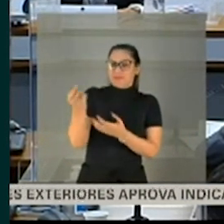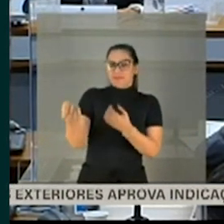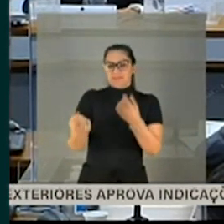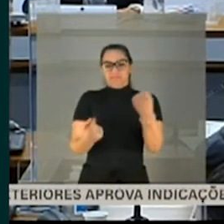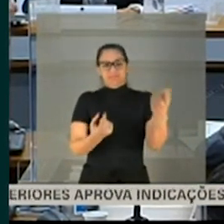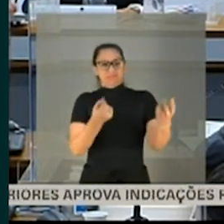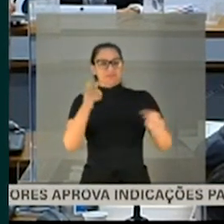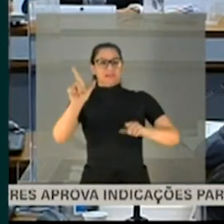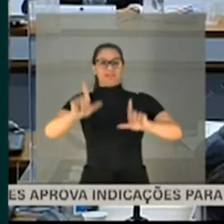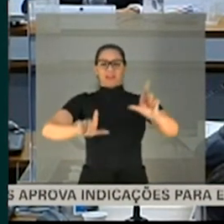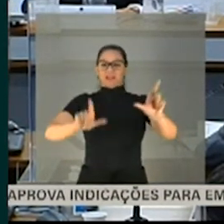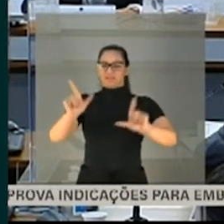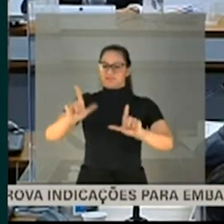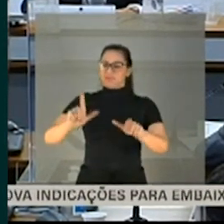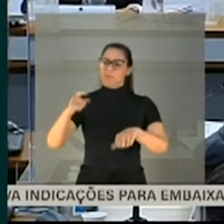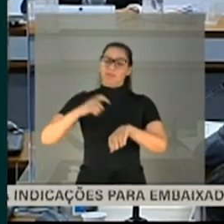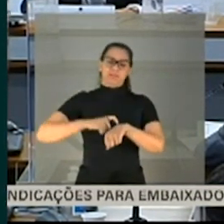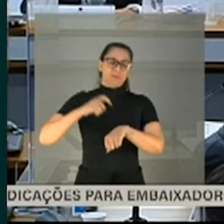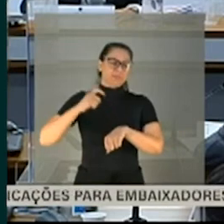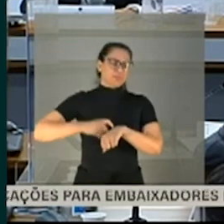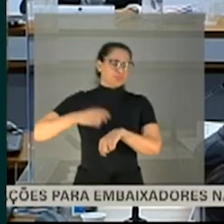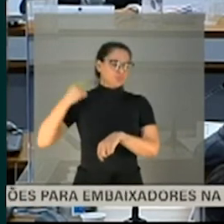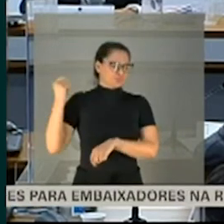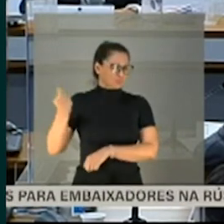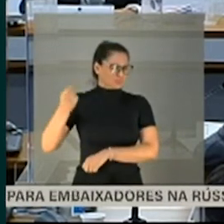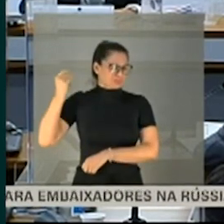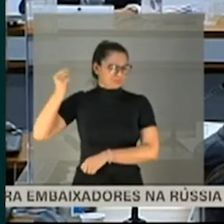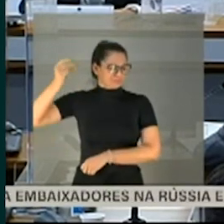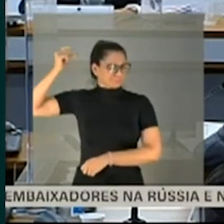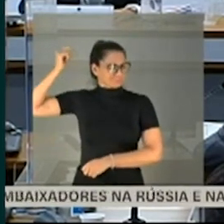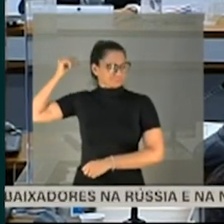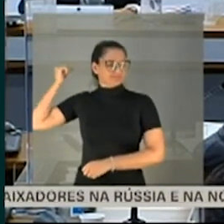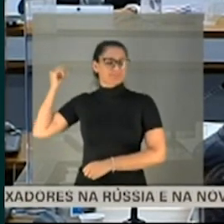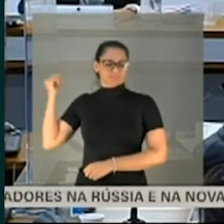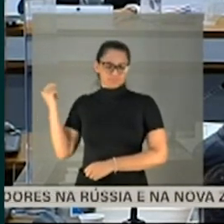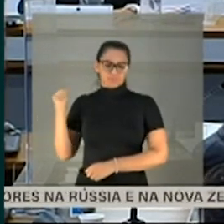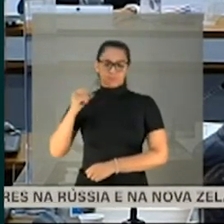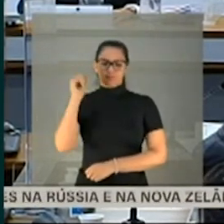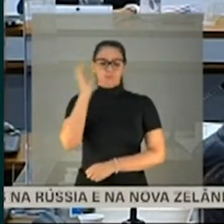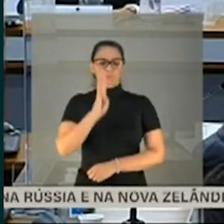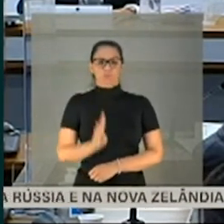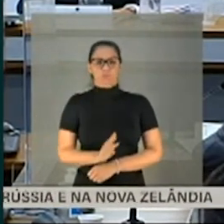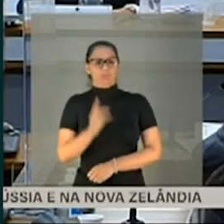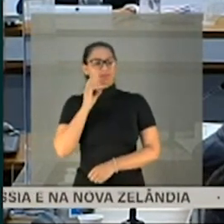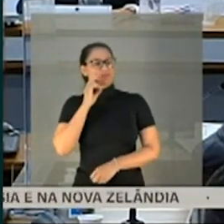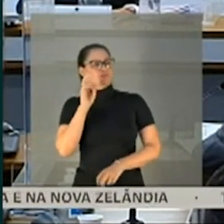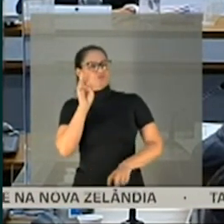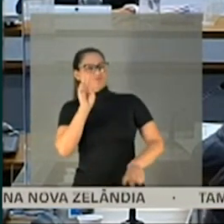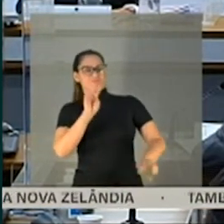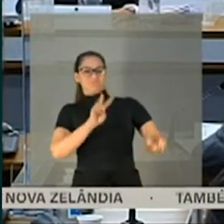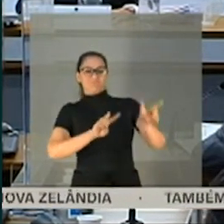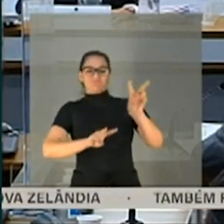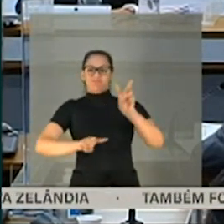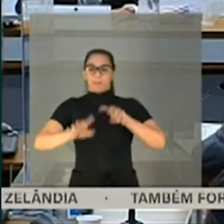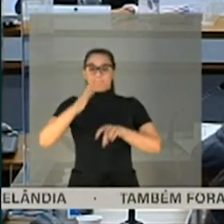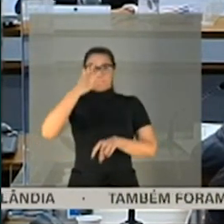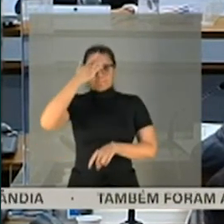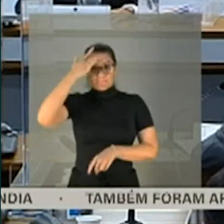na mídia, porque fazia muito tempo, fazia muitos anos que o Brasil não via